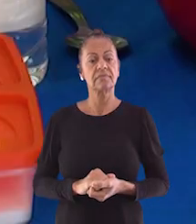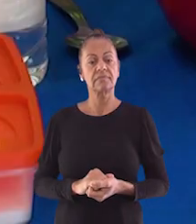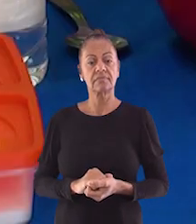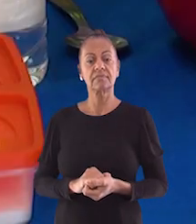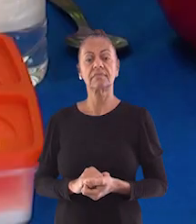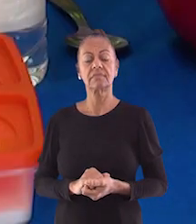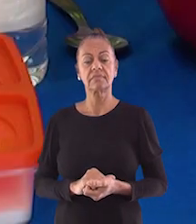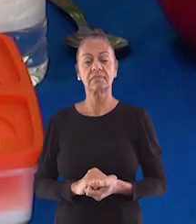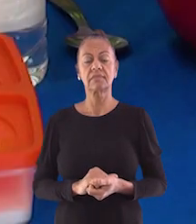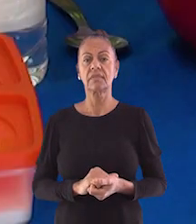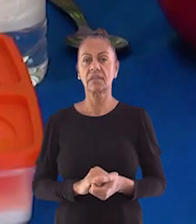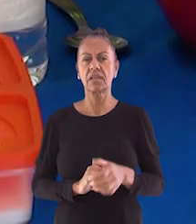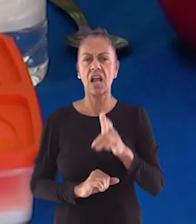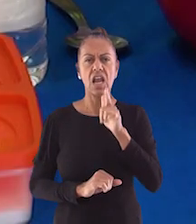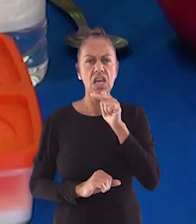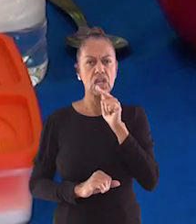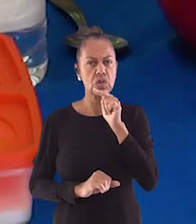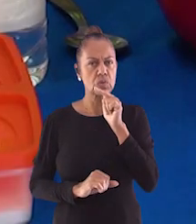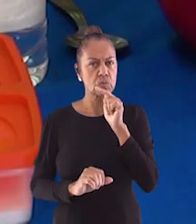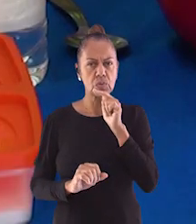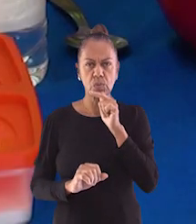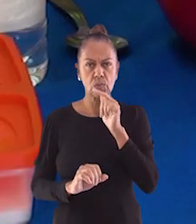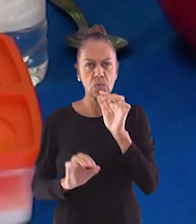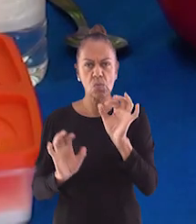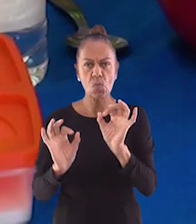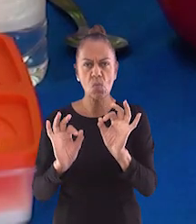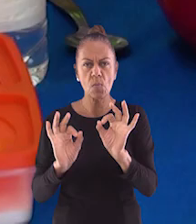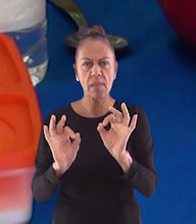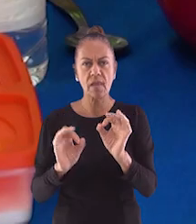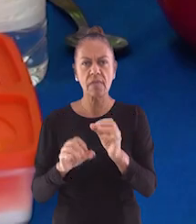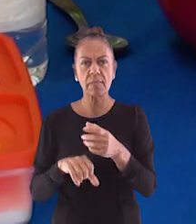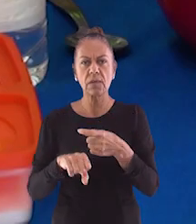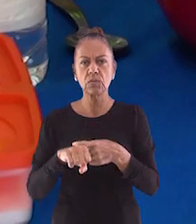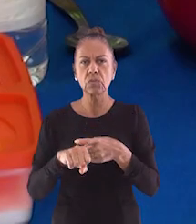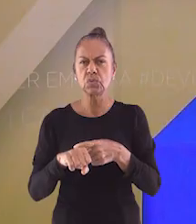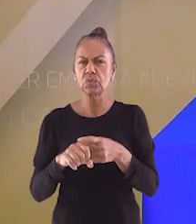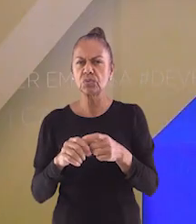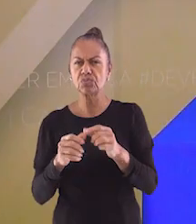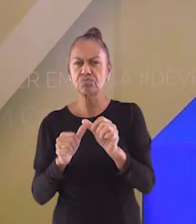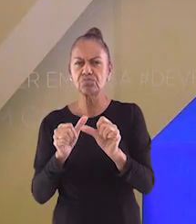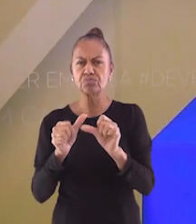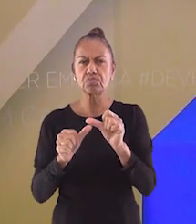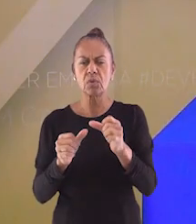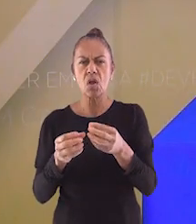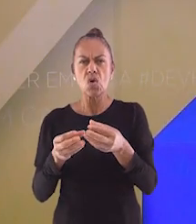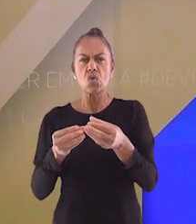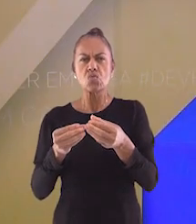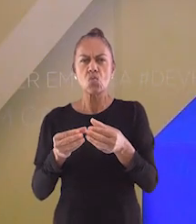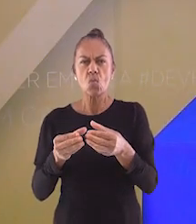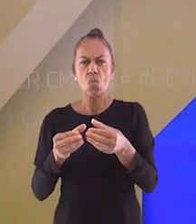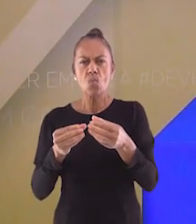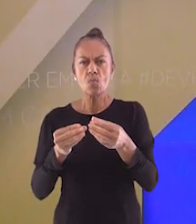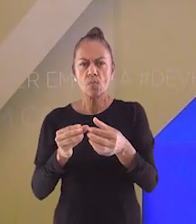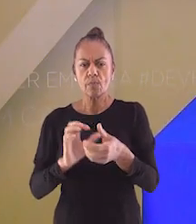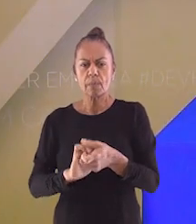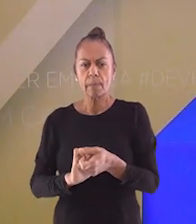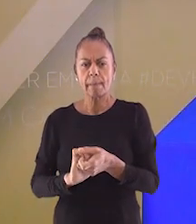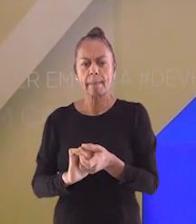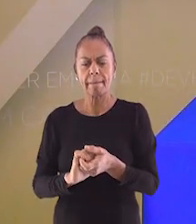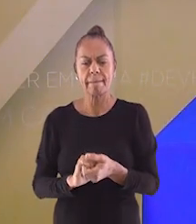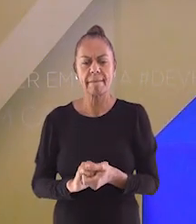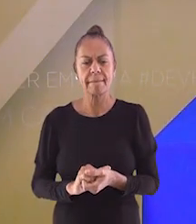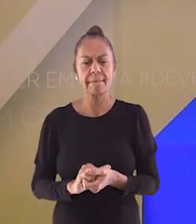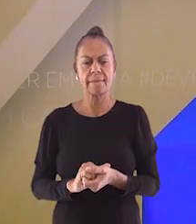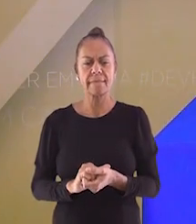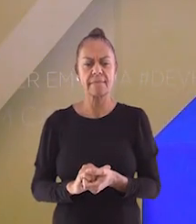Fica Uma bem... pasta, né? Não tá mais líquido. Isso, não tá mais líquido. Tá bem sólido. Ah, mas como que eu vou fazer para ficar do